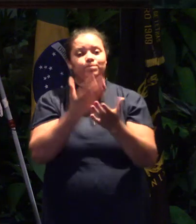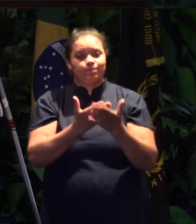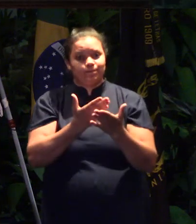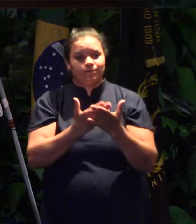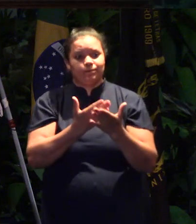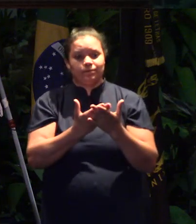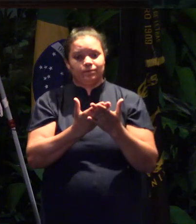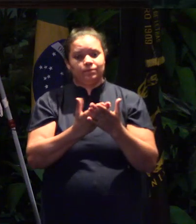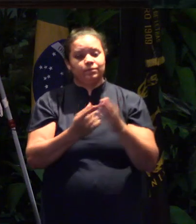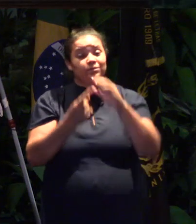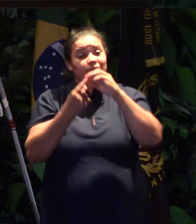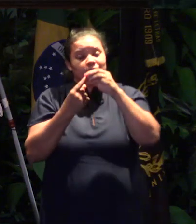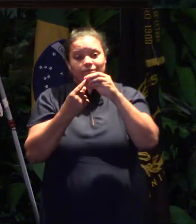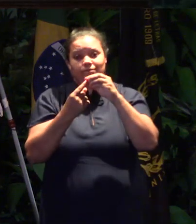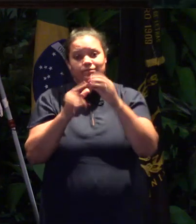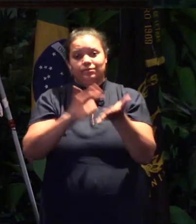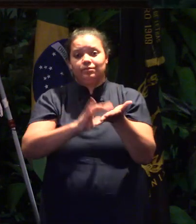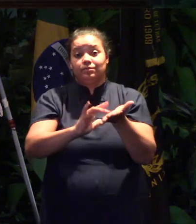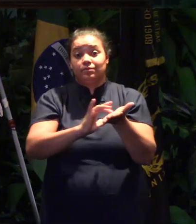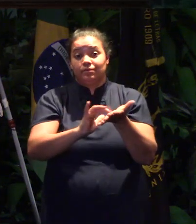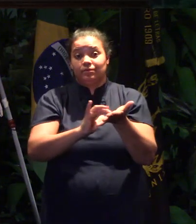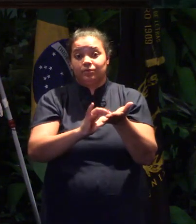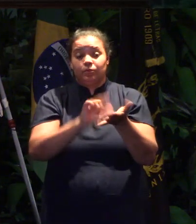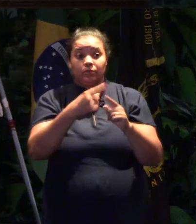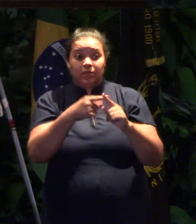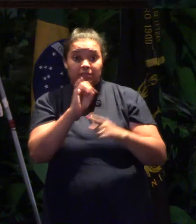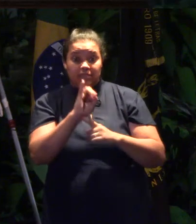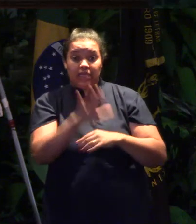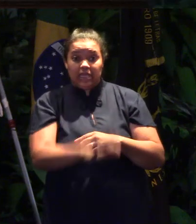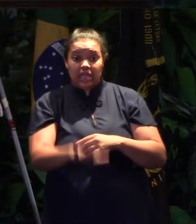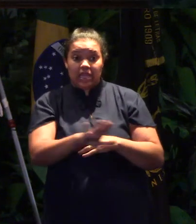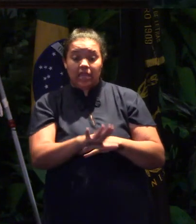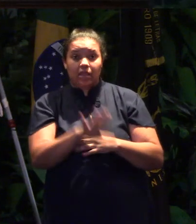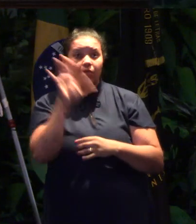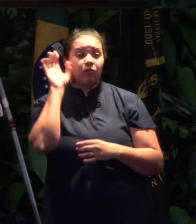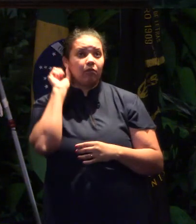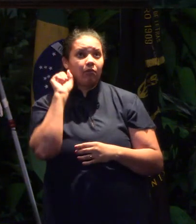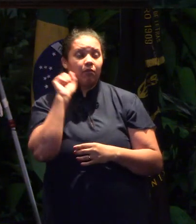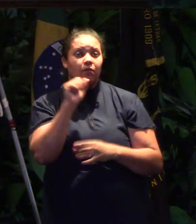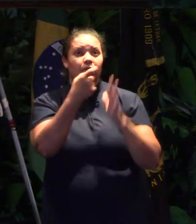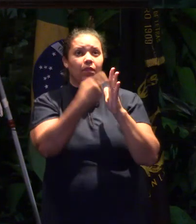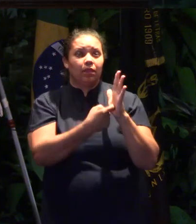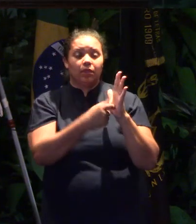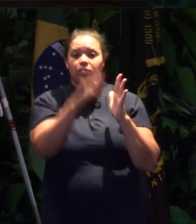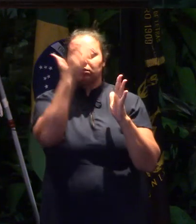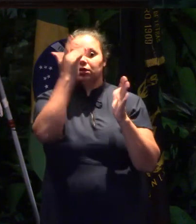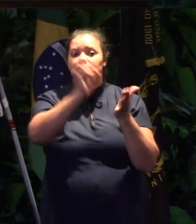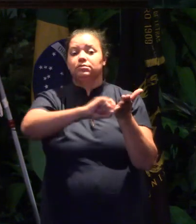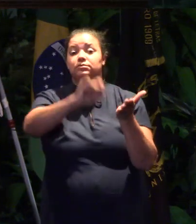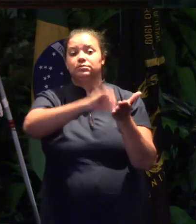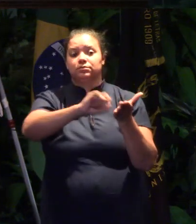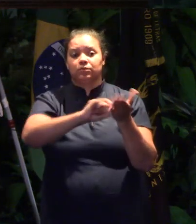né, é pelo sistema braille. Porque, se elas forem simplesmente ouvir textos, né, elas não vão saber como